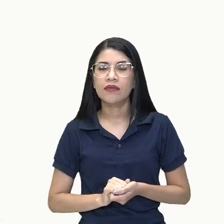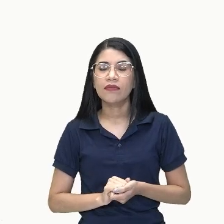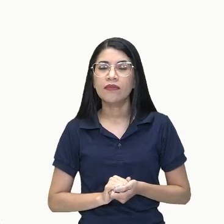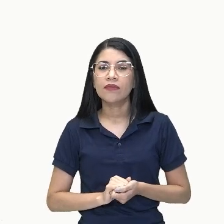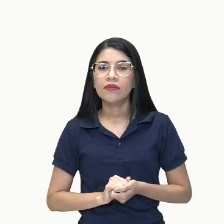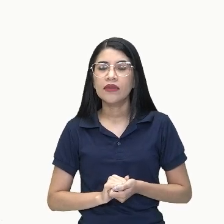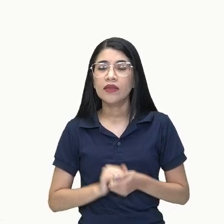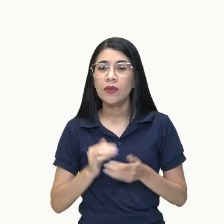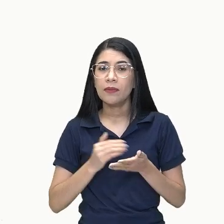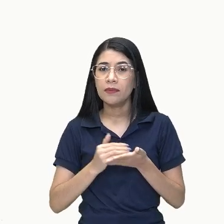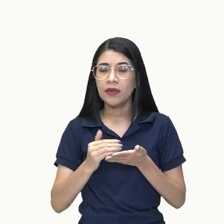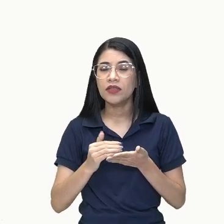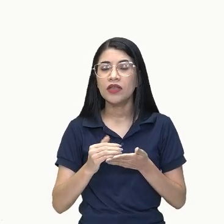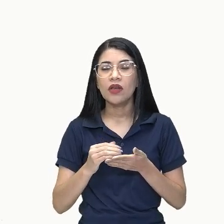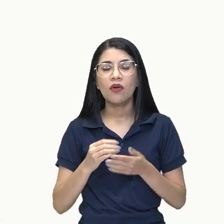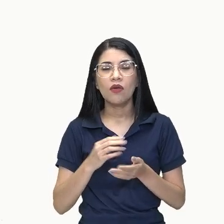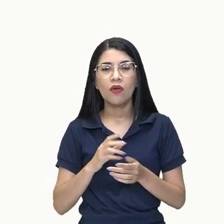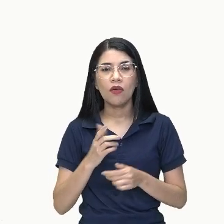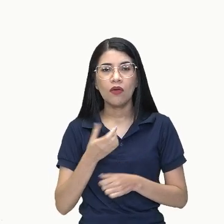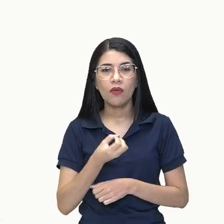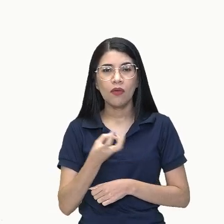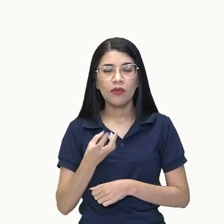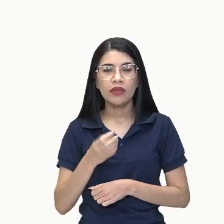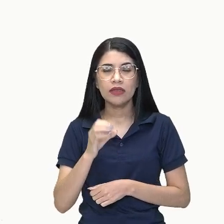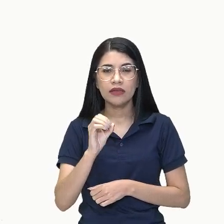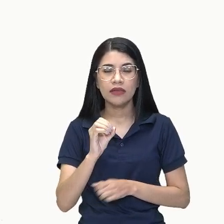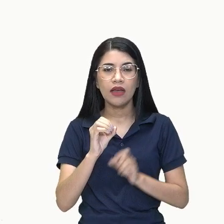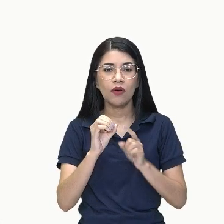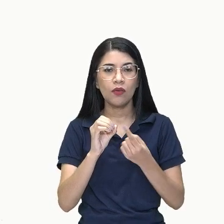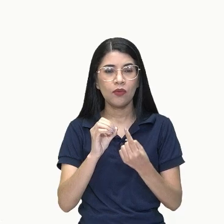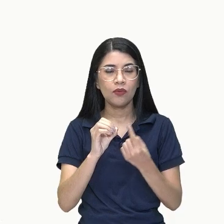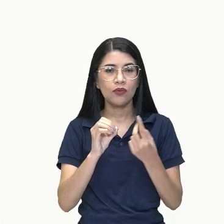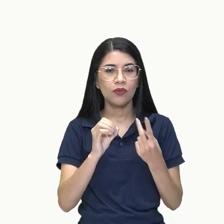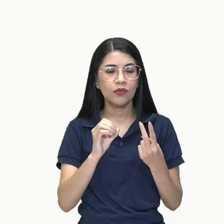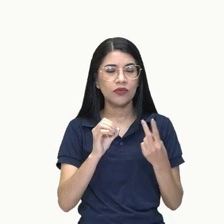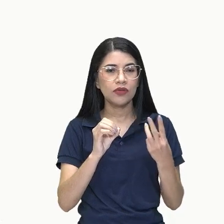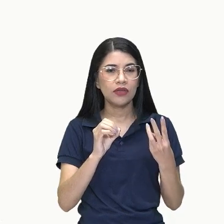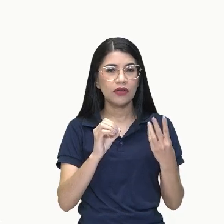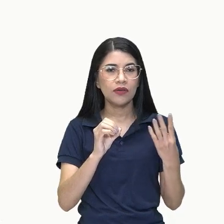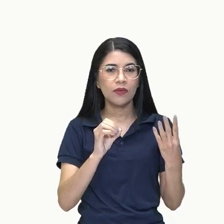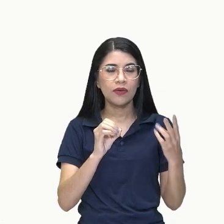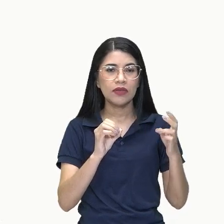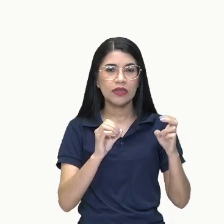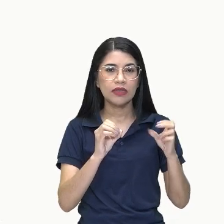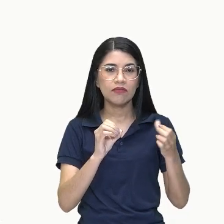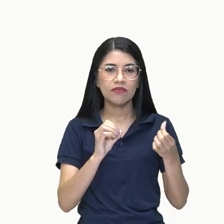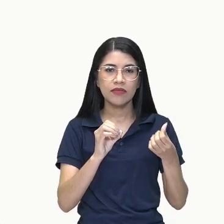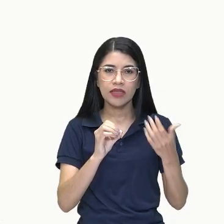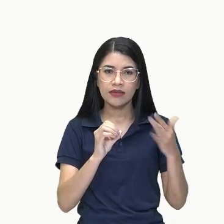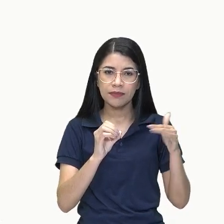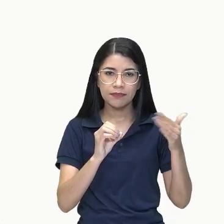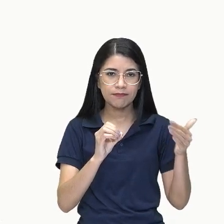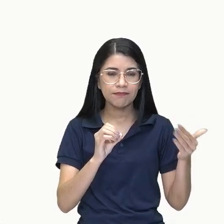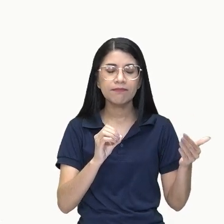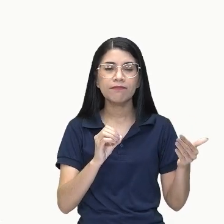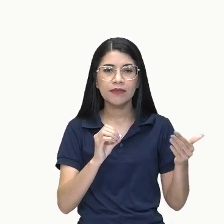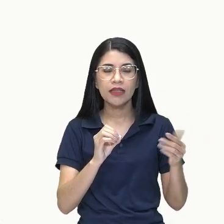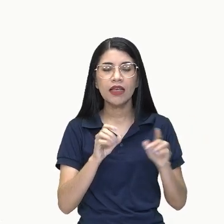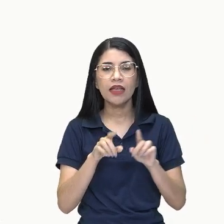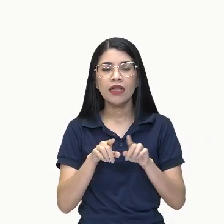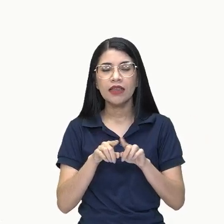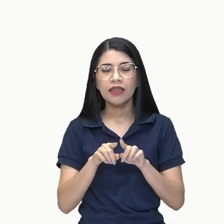e é a partir dele que você vai começar a contagem. 1, 2, 3, 4, 5 e assim vai. Para a direita,